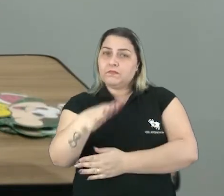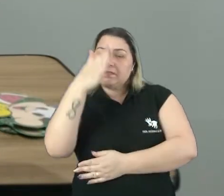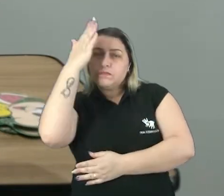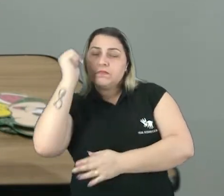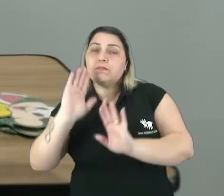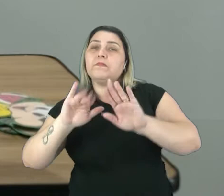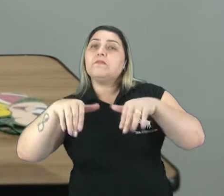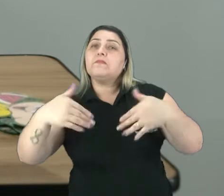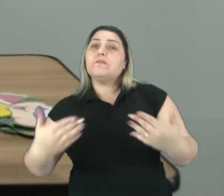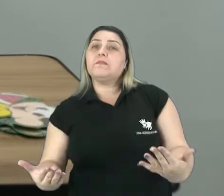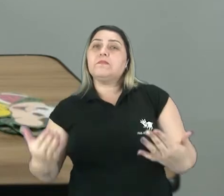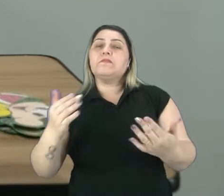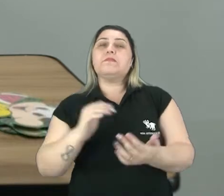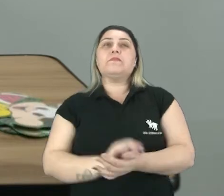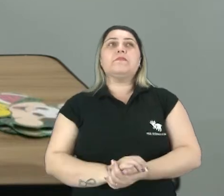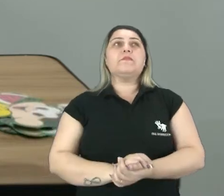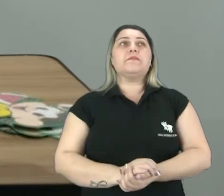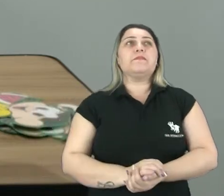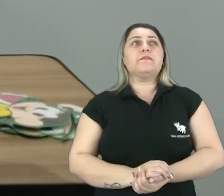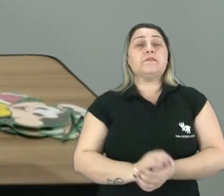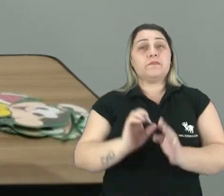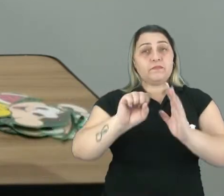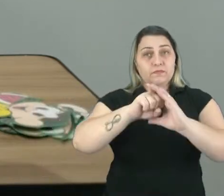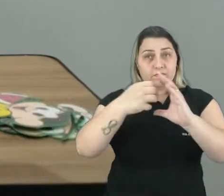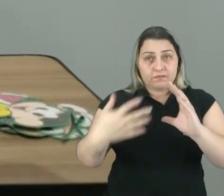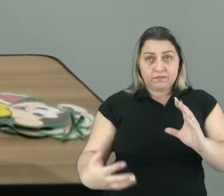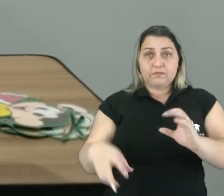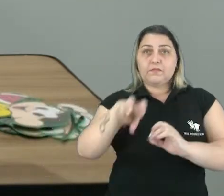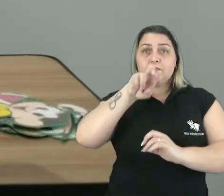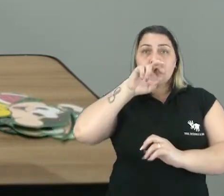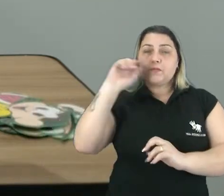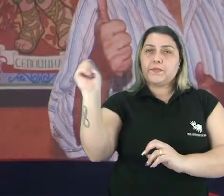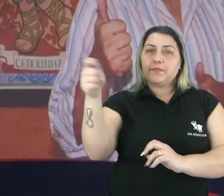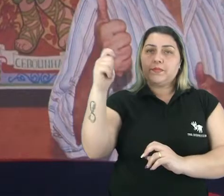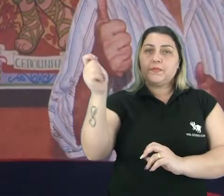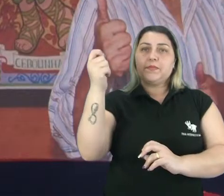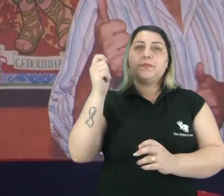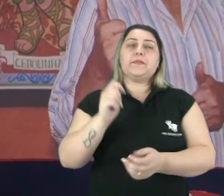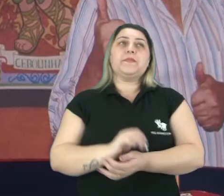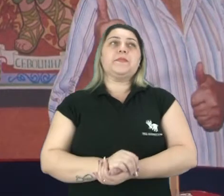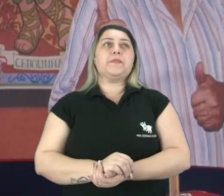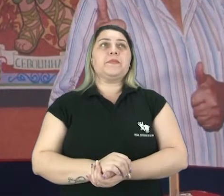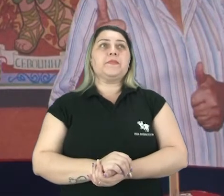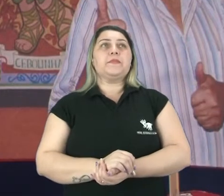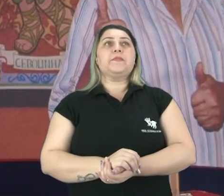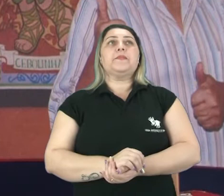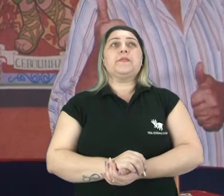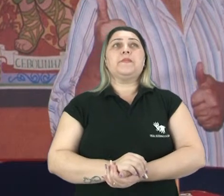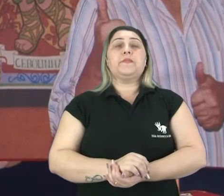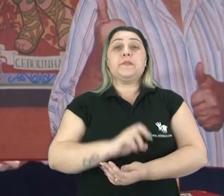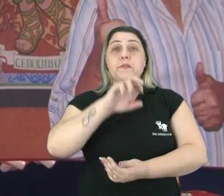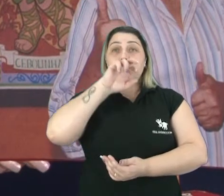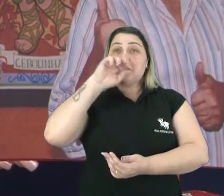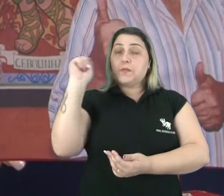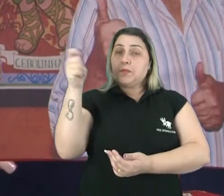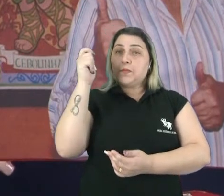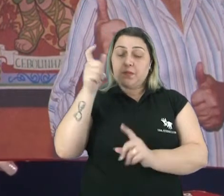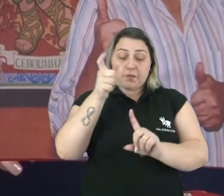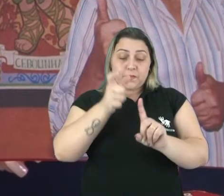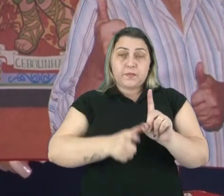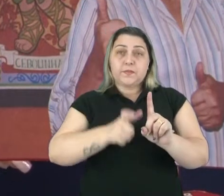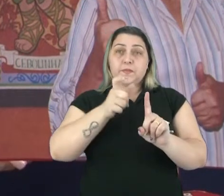Você sabe quais são as características da Mônica? A Mônica é